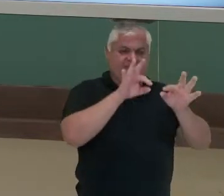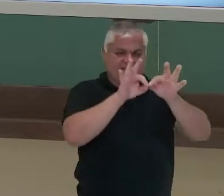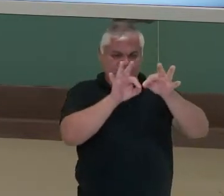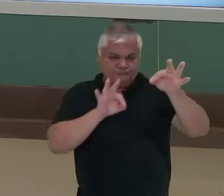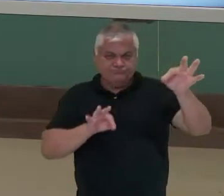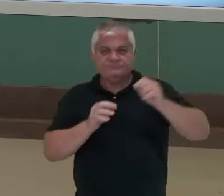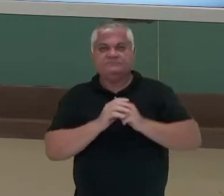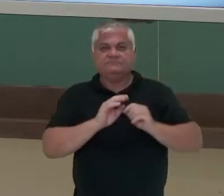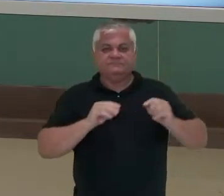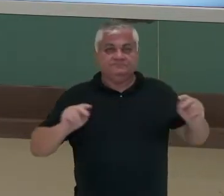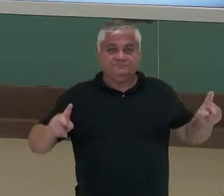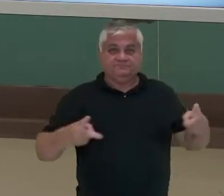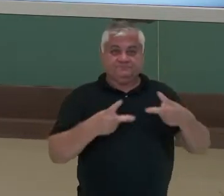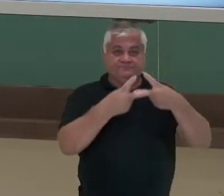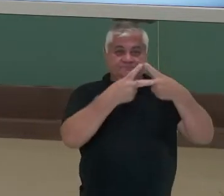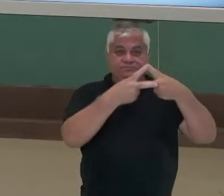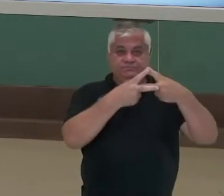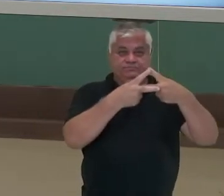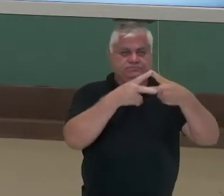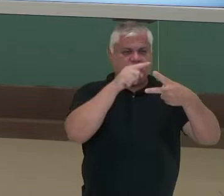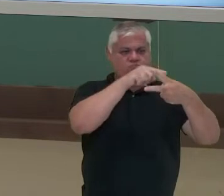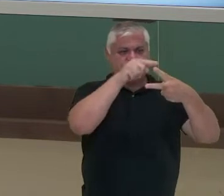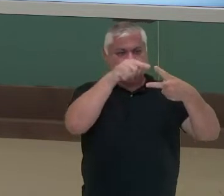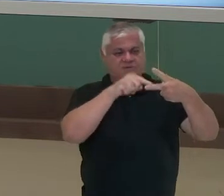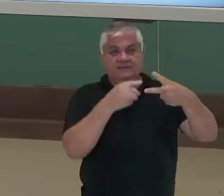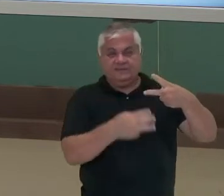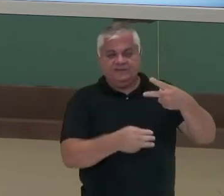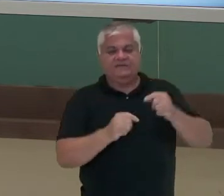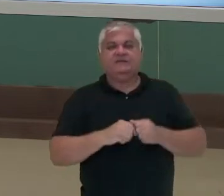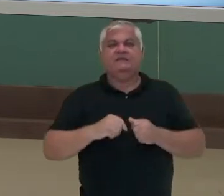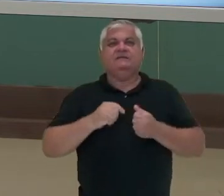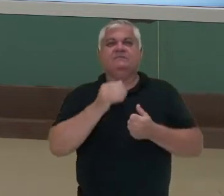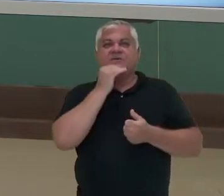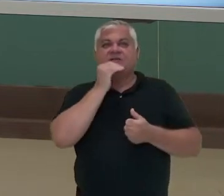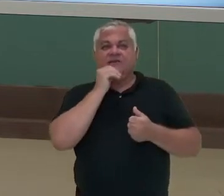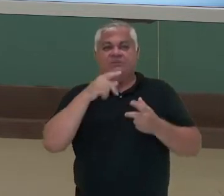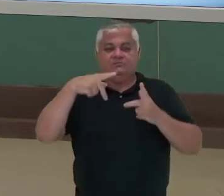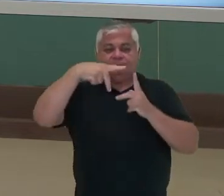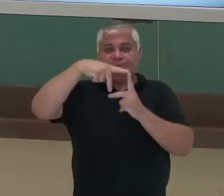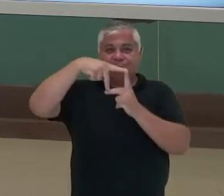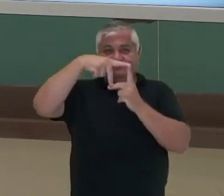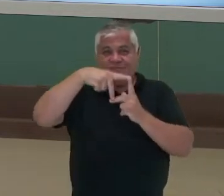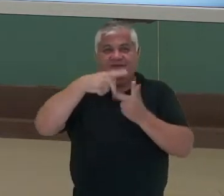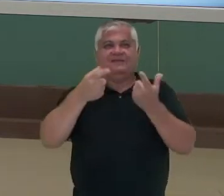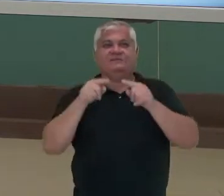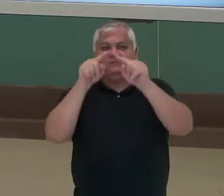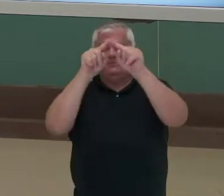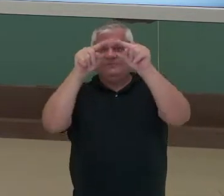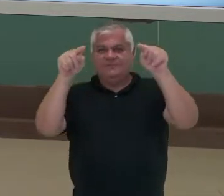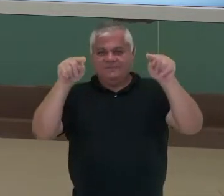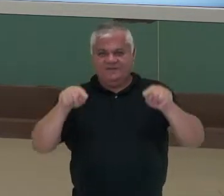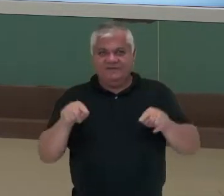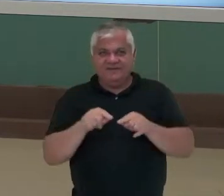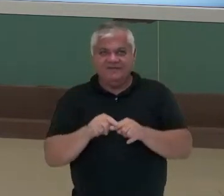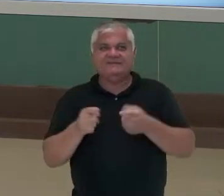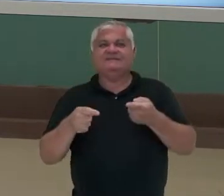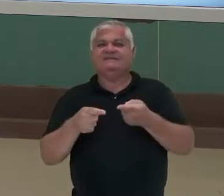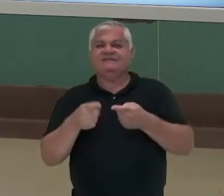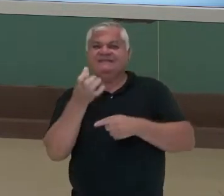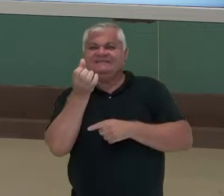Aqui eu tenho triângulo, 3 lados, quadrilátero, 4 lados, pentágono, 5, hexágono,